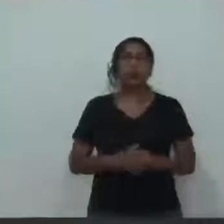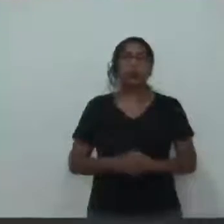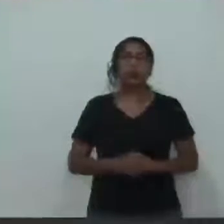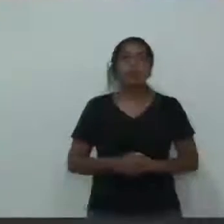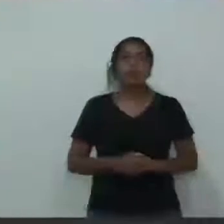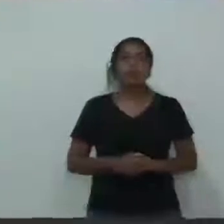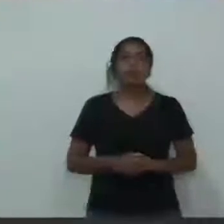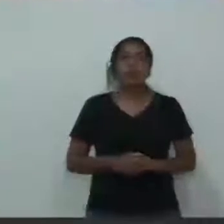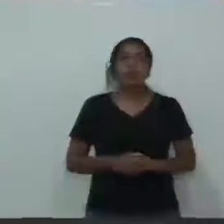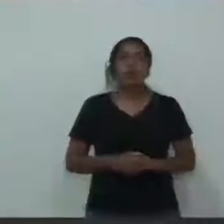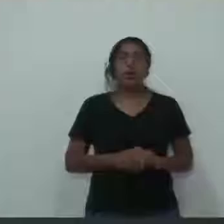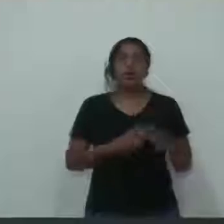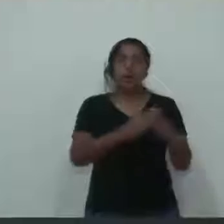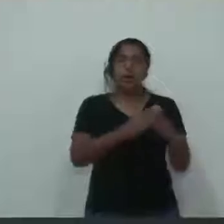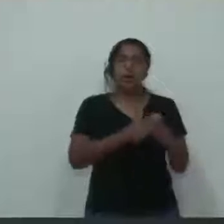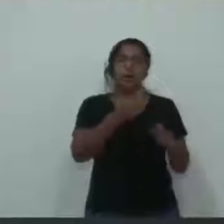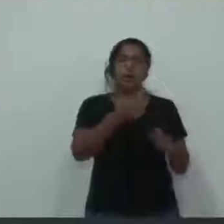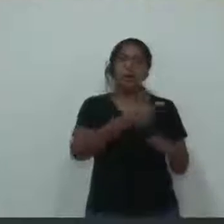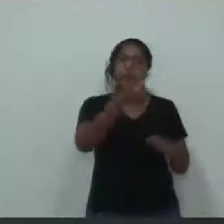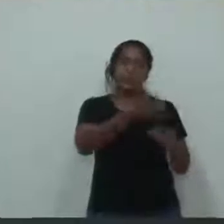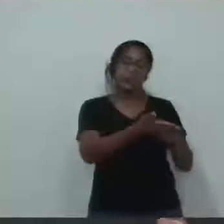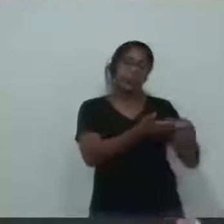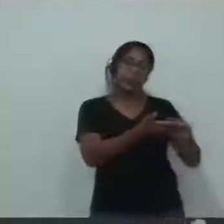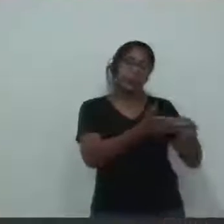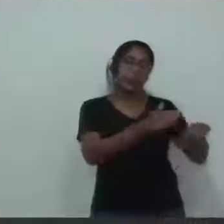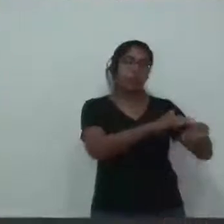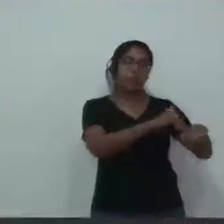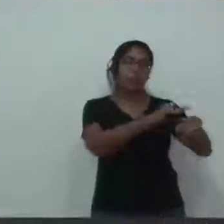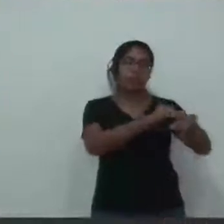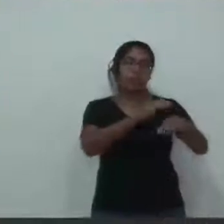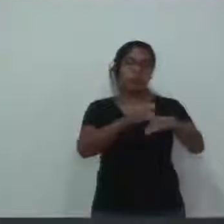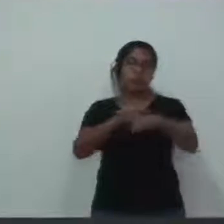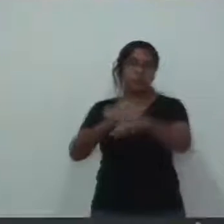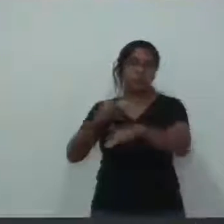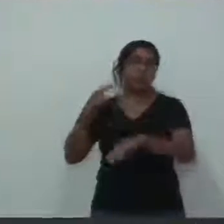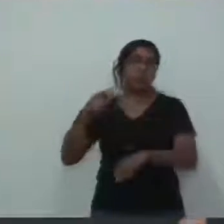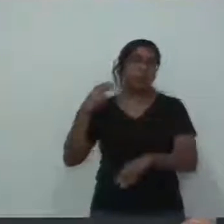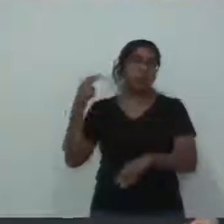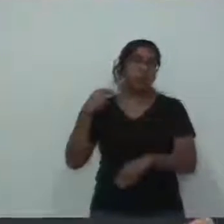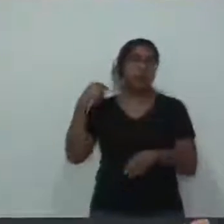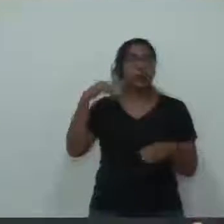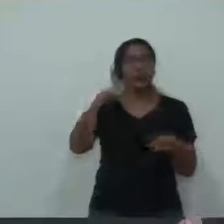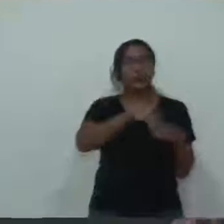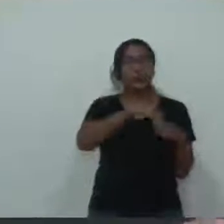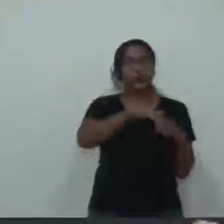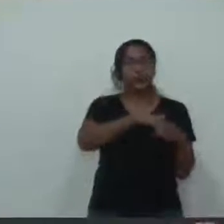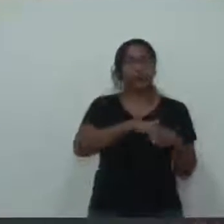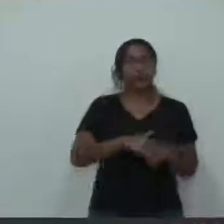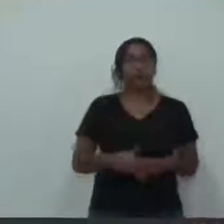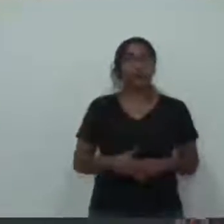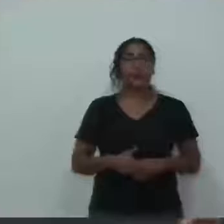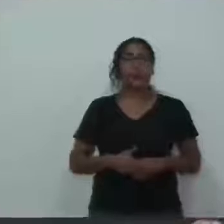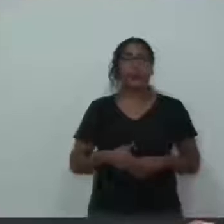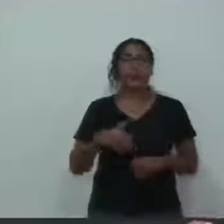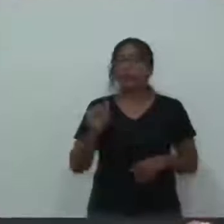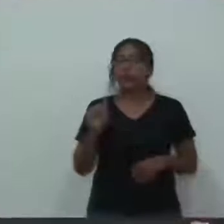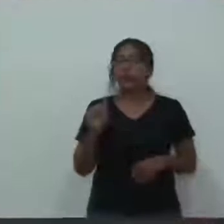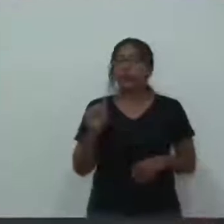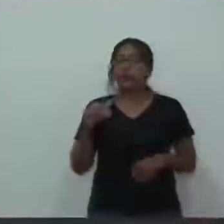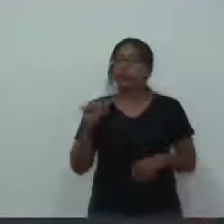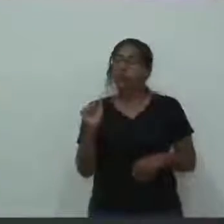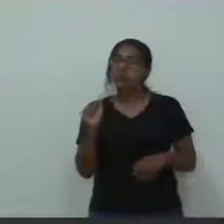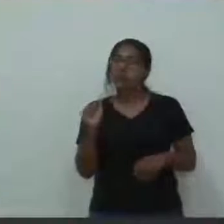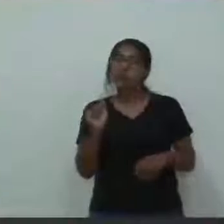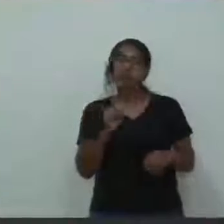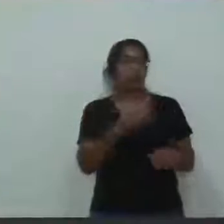encaminhá-la, solicito ao primeiro secretário que proceda a chamada dos vereadores e vereadoras para a votação nominal. Vereadora Ana